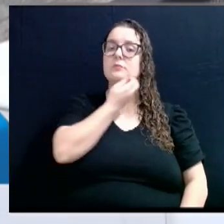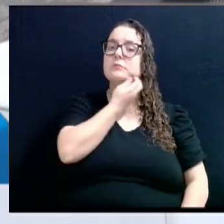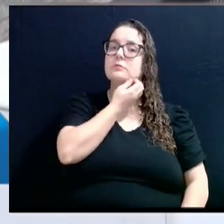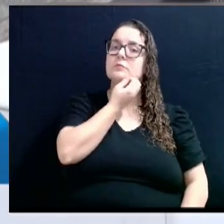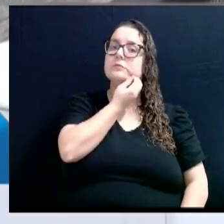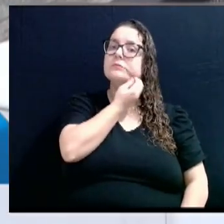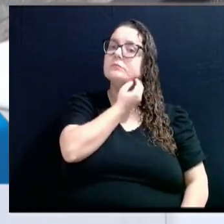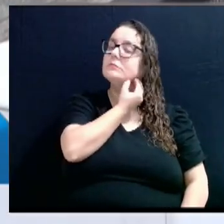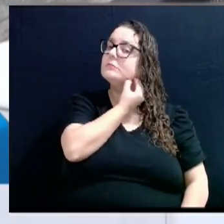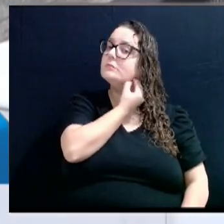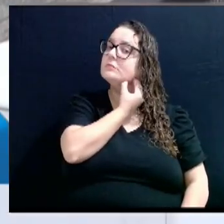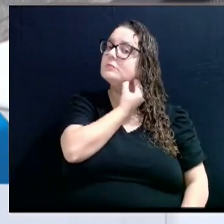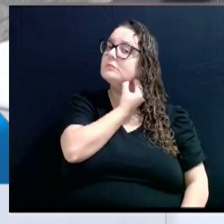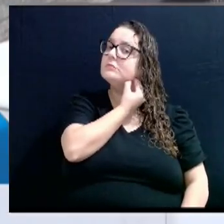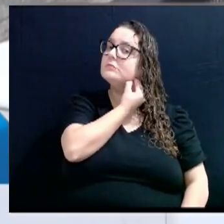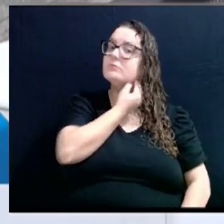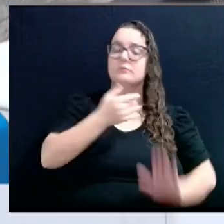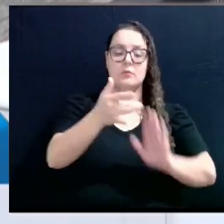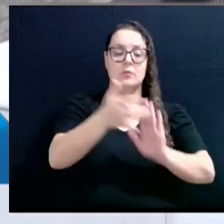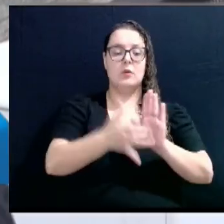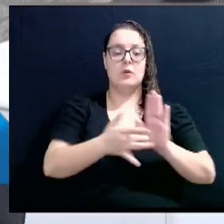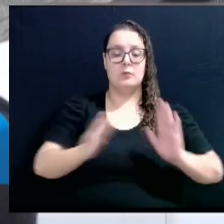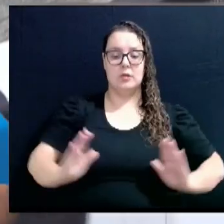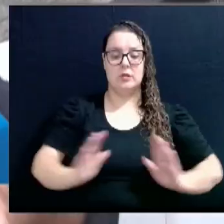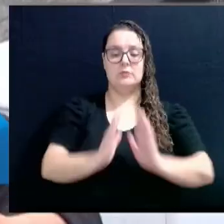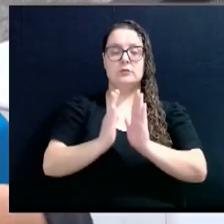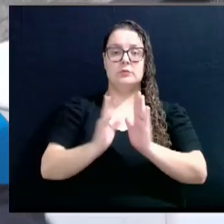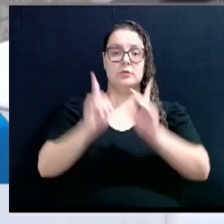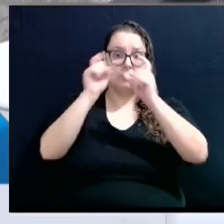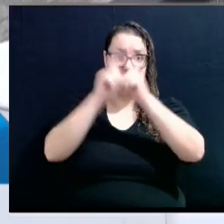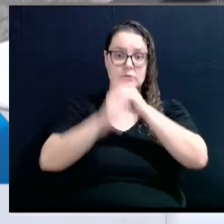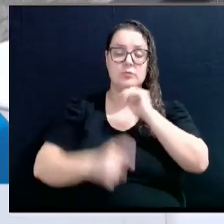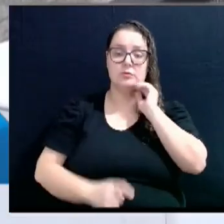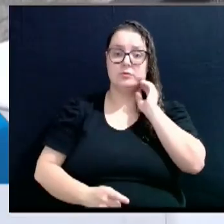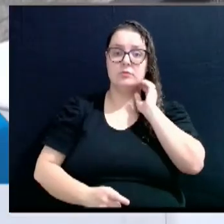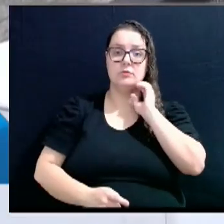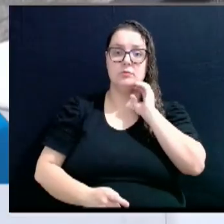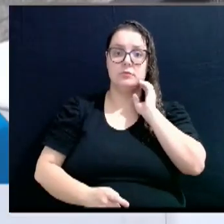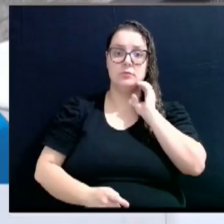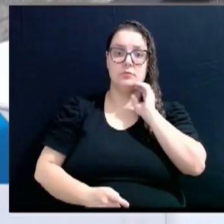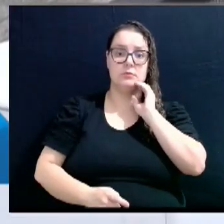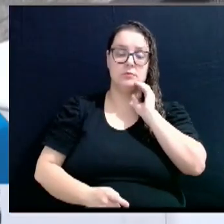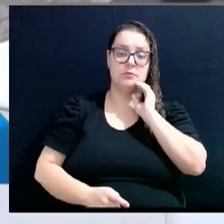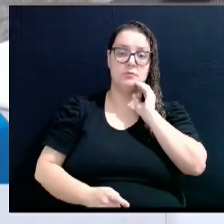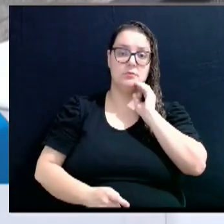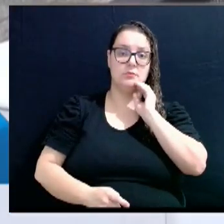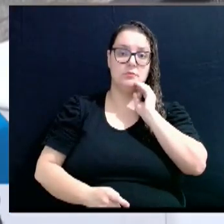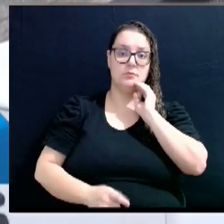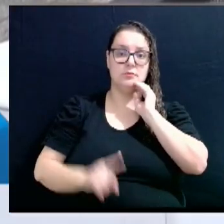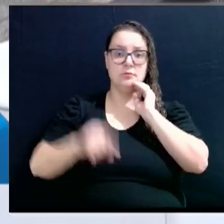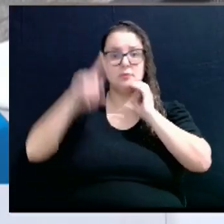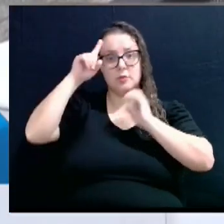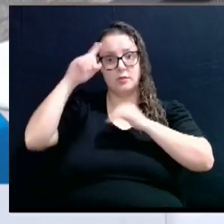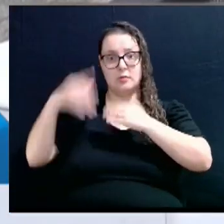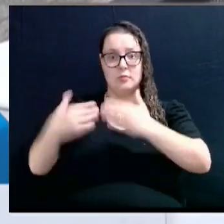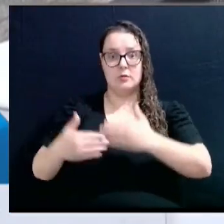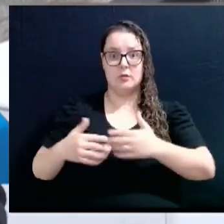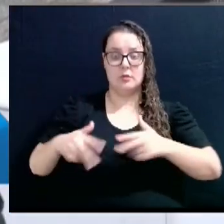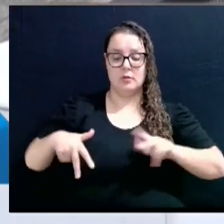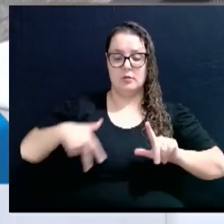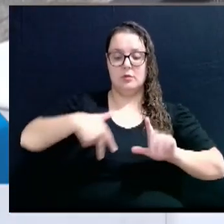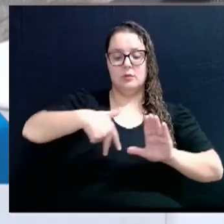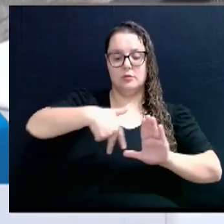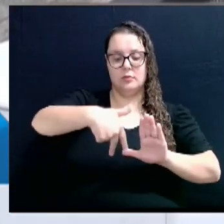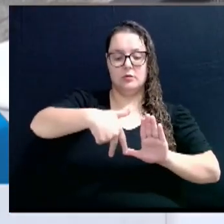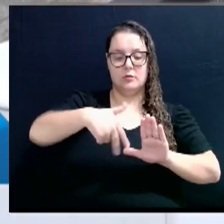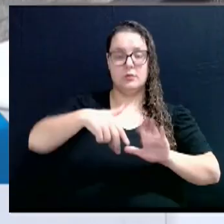eles têm enfrentado uma situação muito difícil, que são cotidianamente os porteiros, que na sua ampla maioria já são muitas